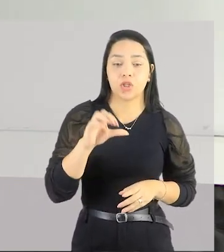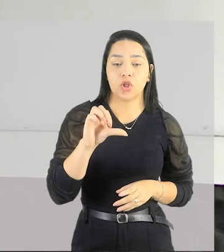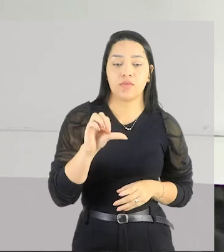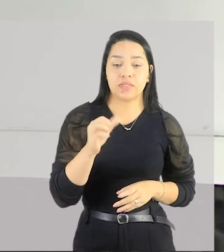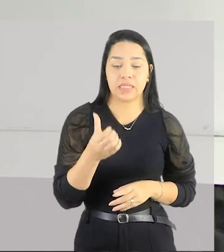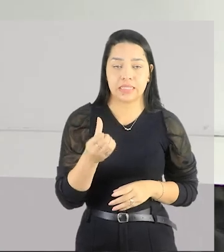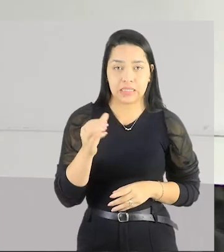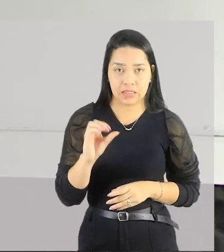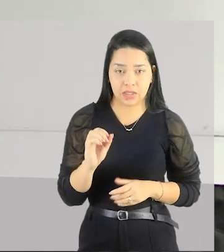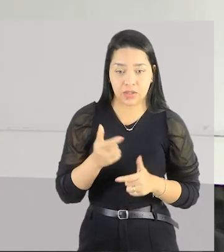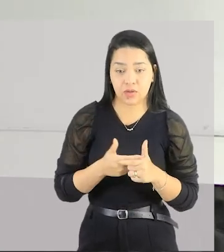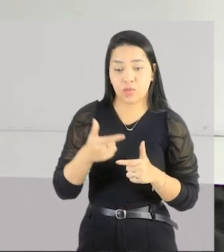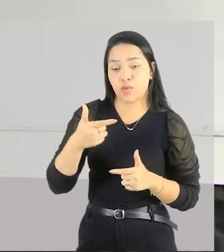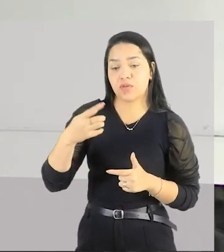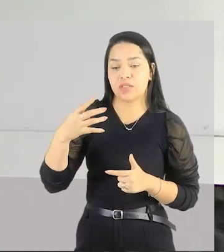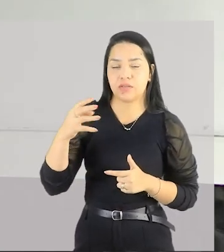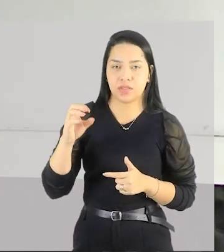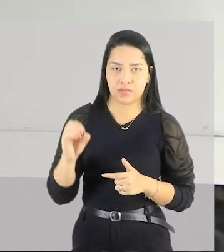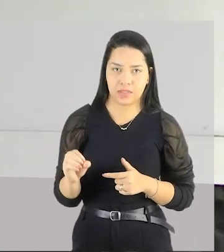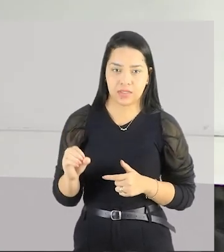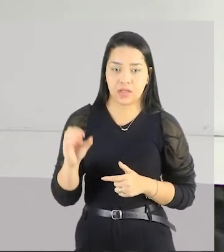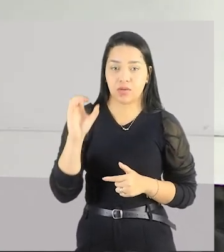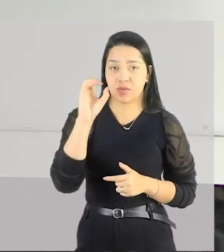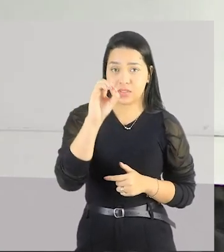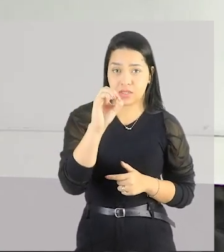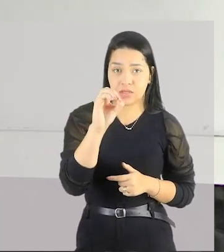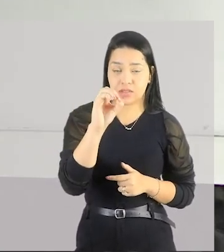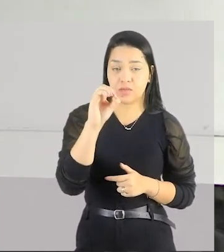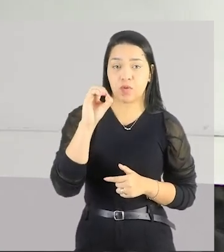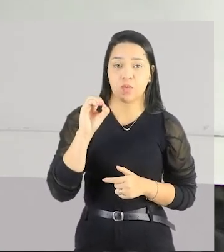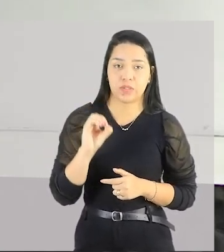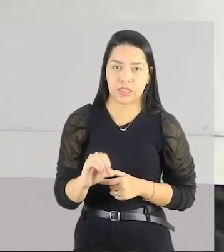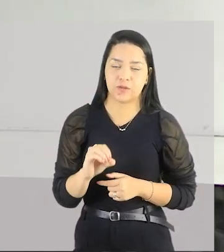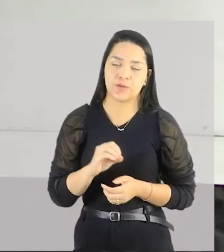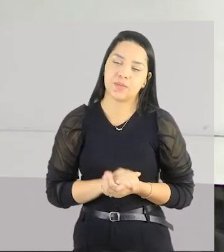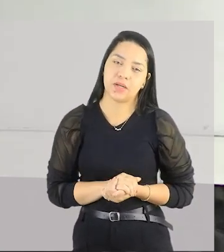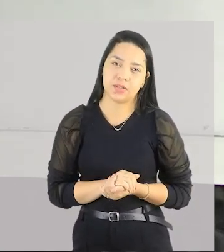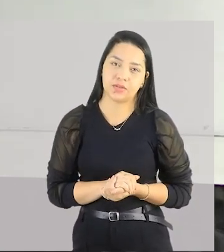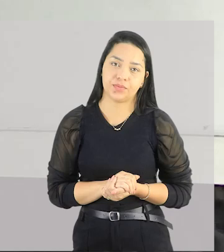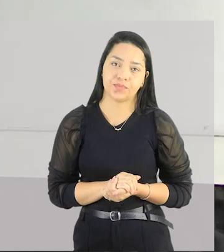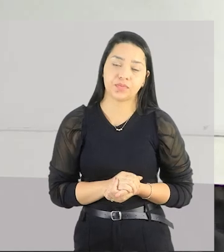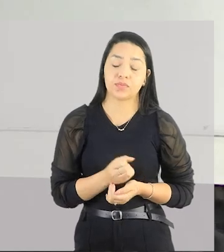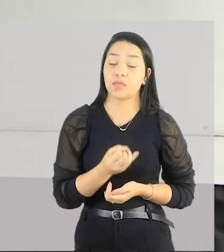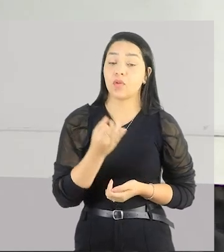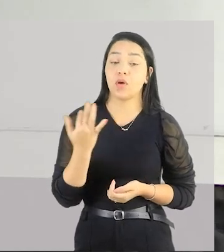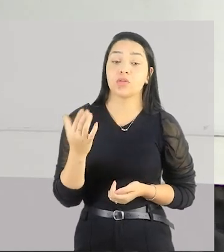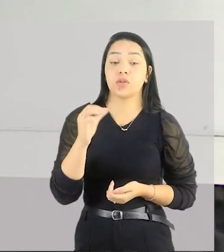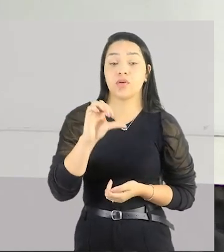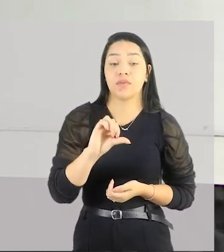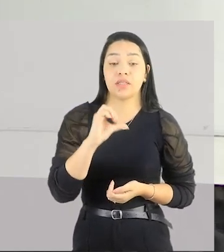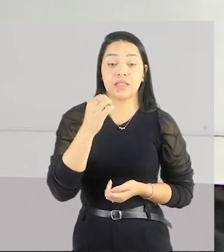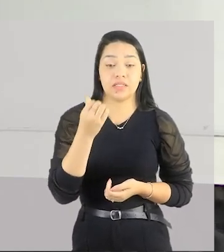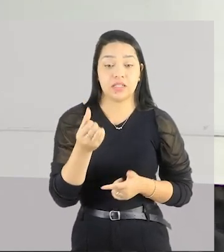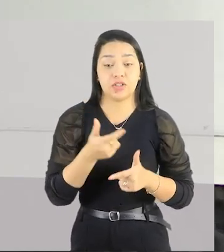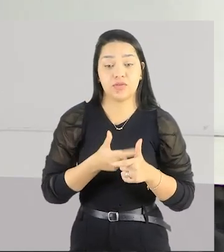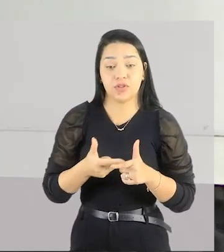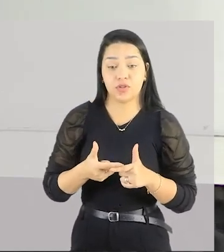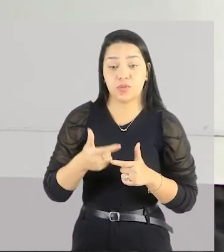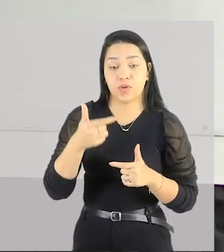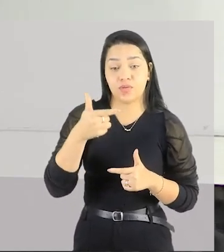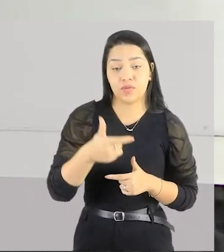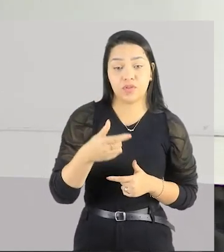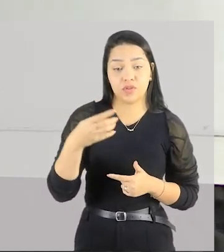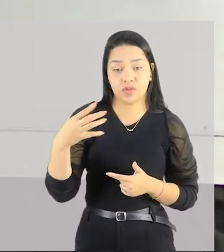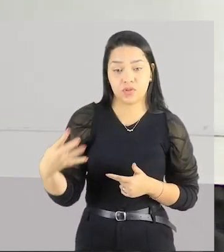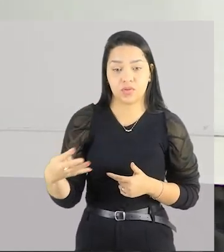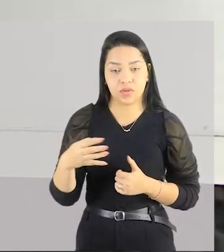960 por 240, eu posso cancelar um zero de cima com quem? Com o zero de baixo. Ficou 96 dividido por